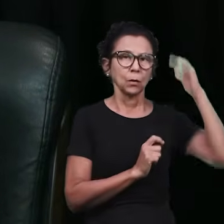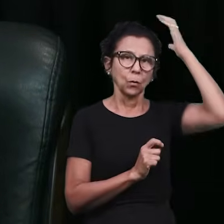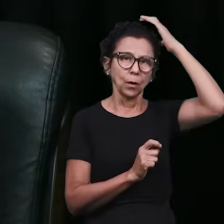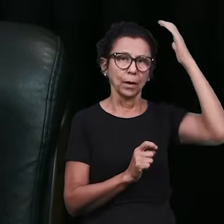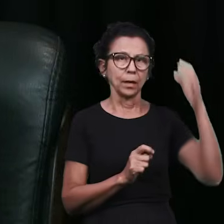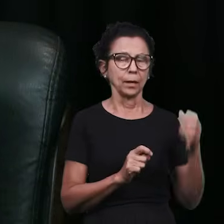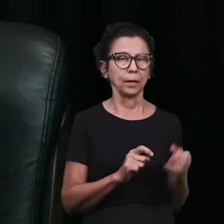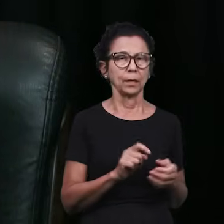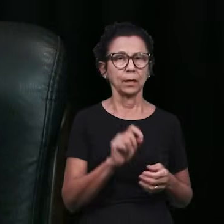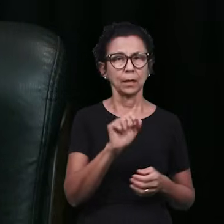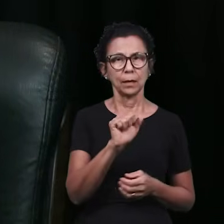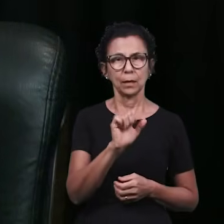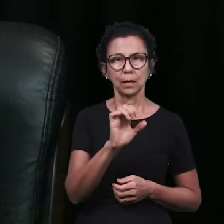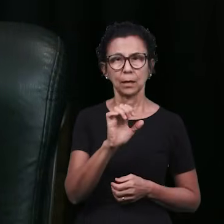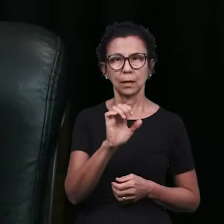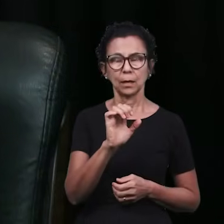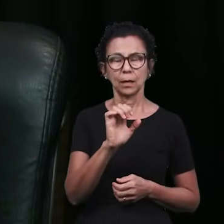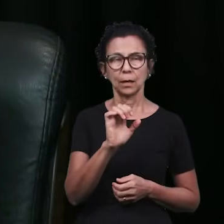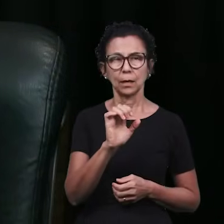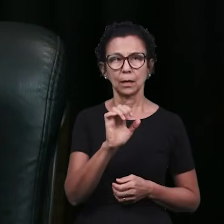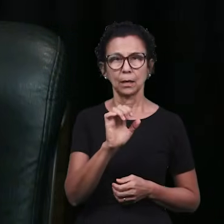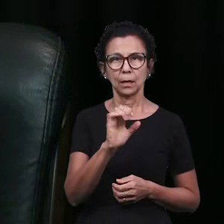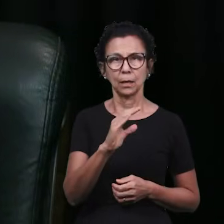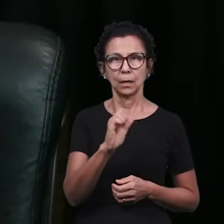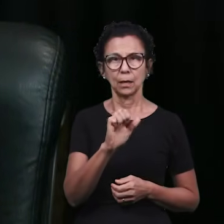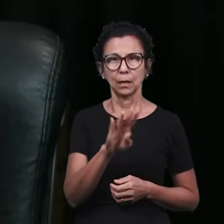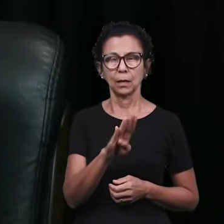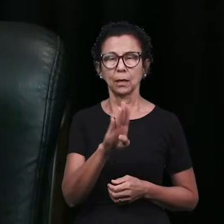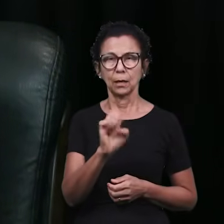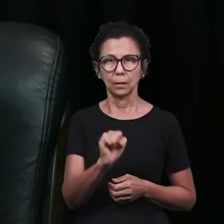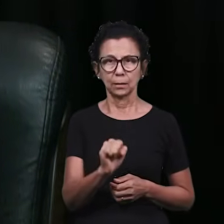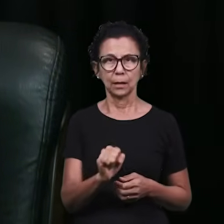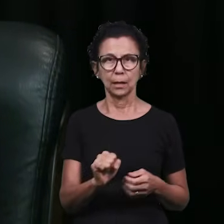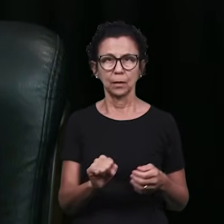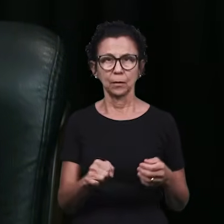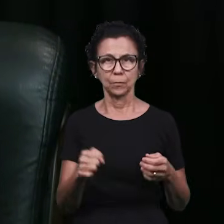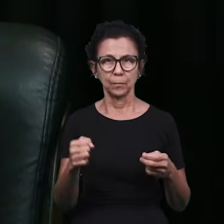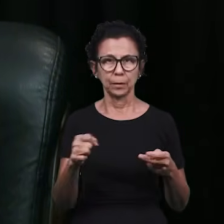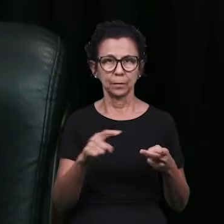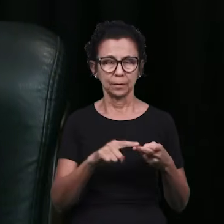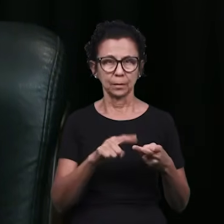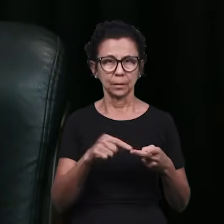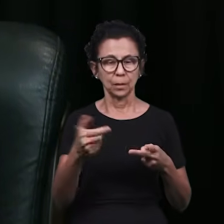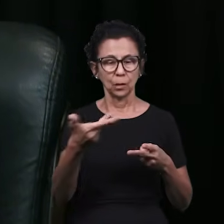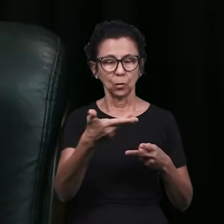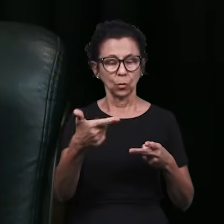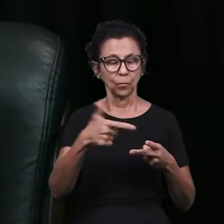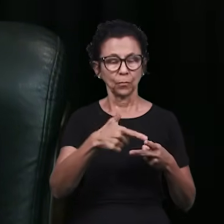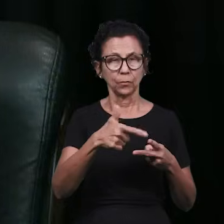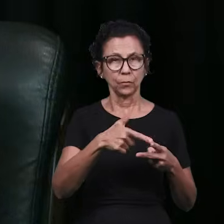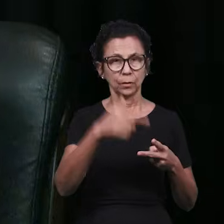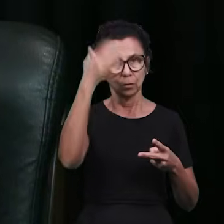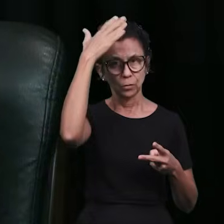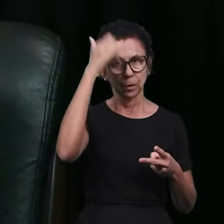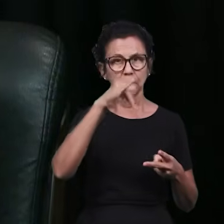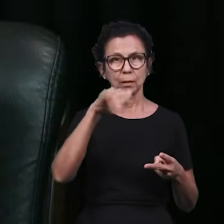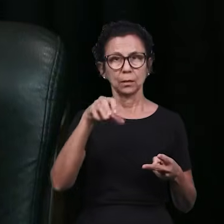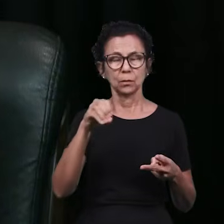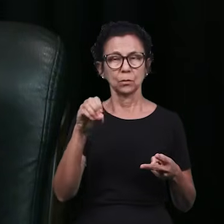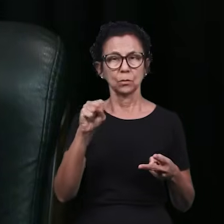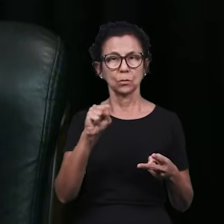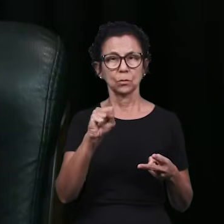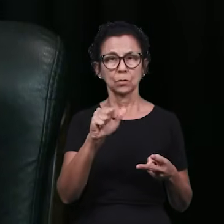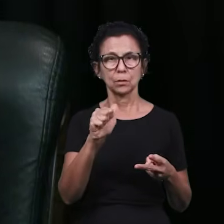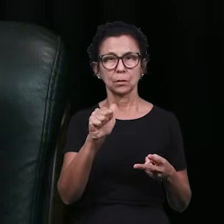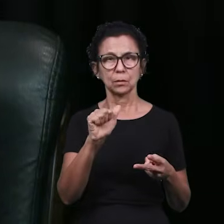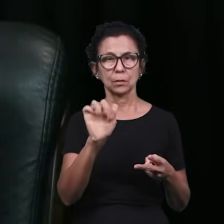eles pediram para alguém lá, entre eles, um profeta, consultasse a